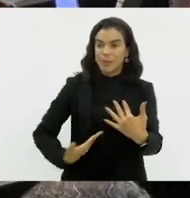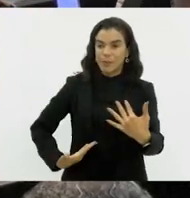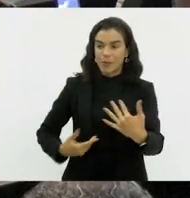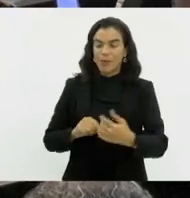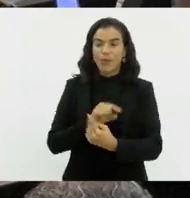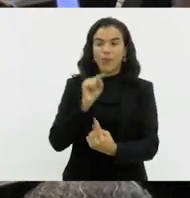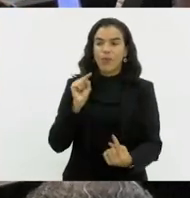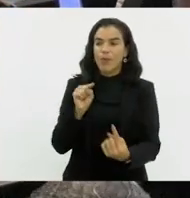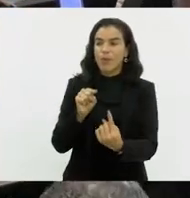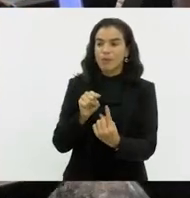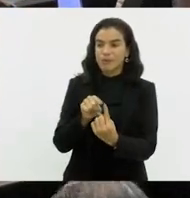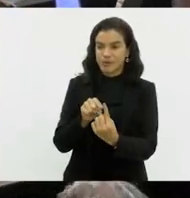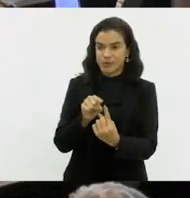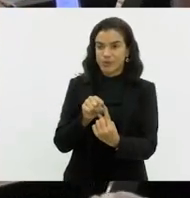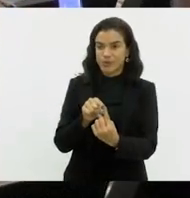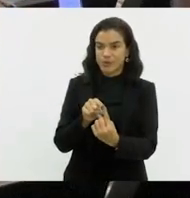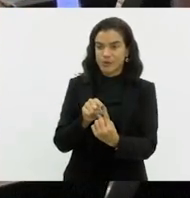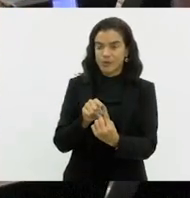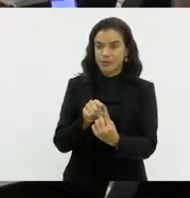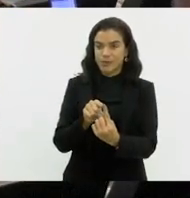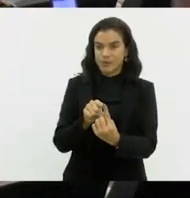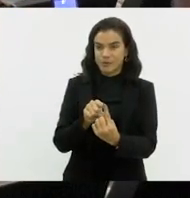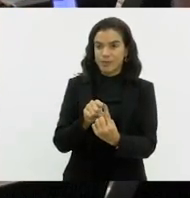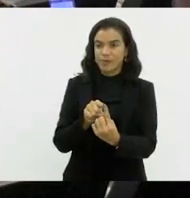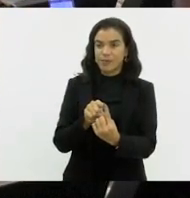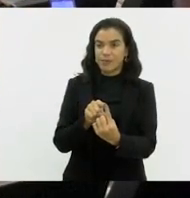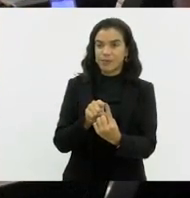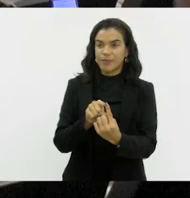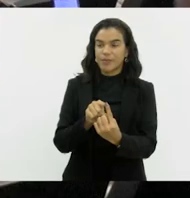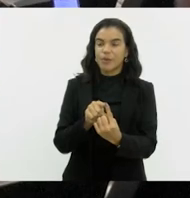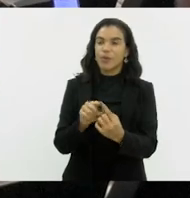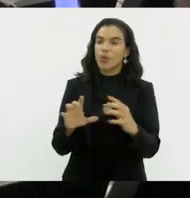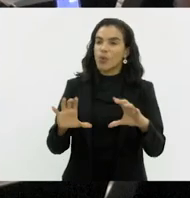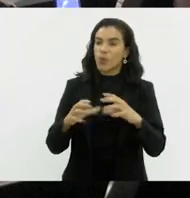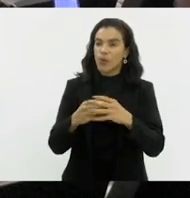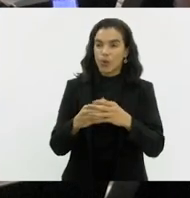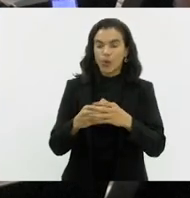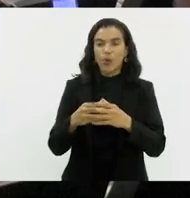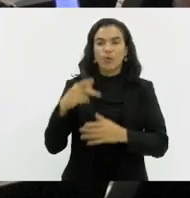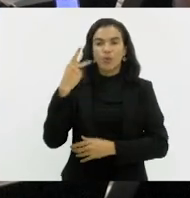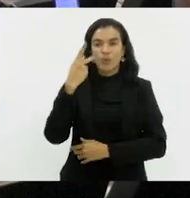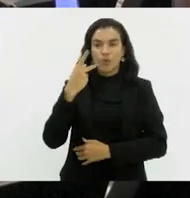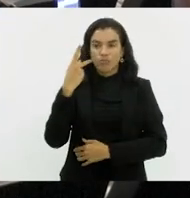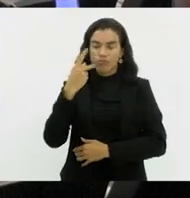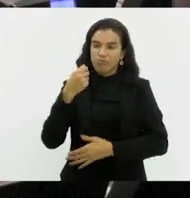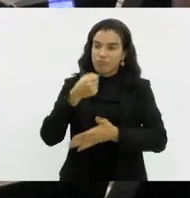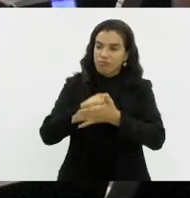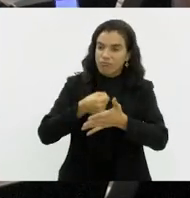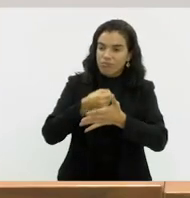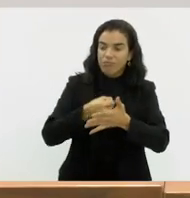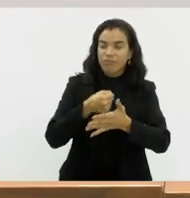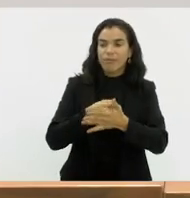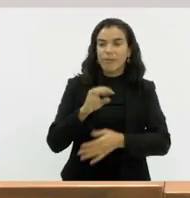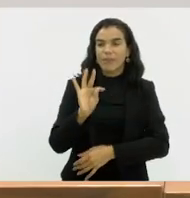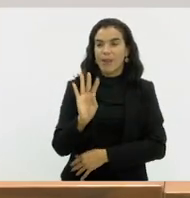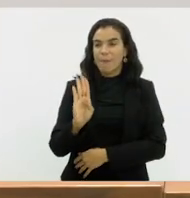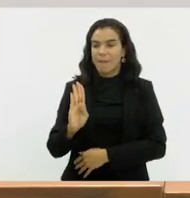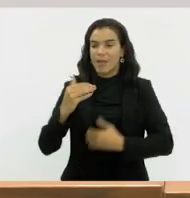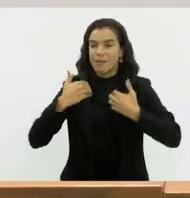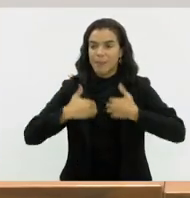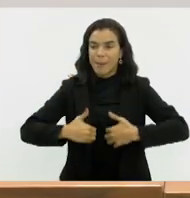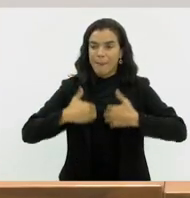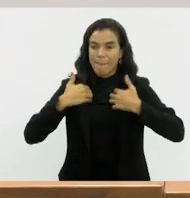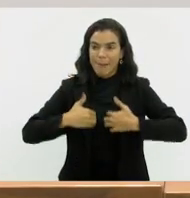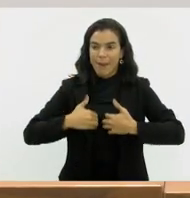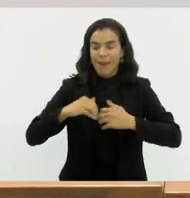para a quarta audiência pública da Frente Parlamentar Estadual de Combate à Prevenção, Tuberculose, HIV e